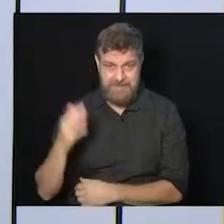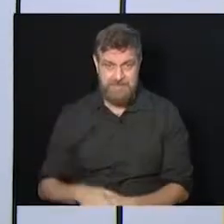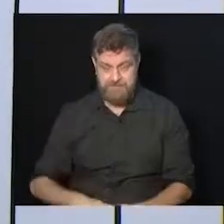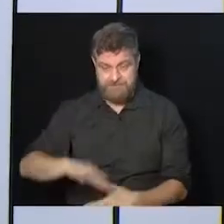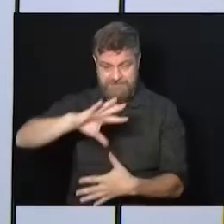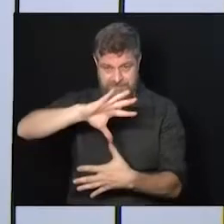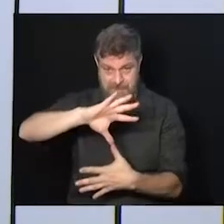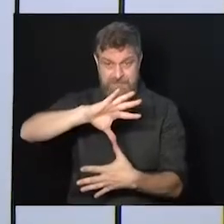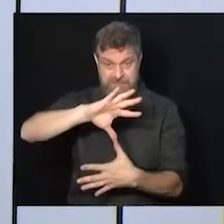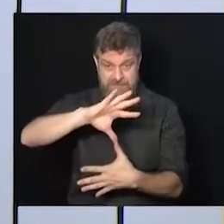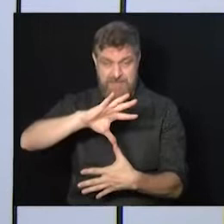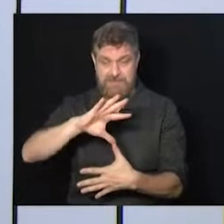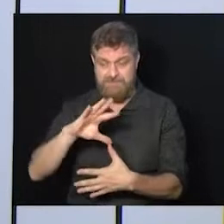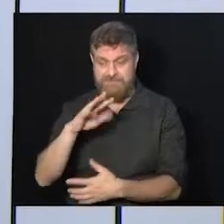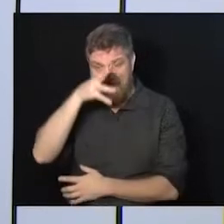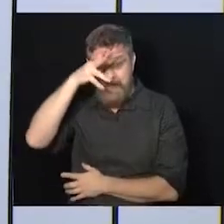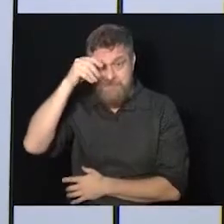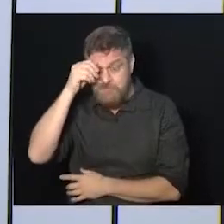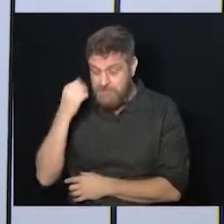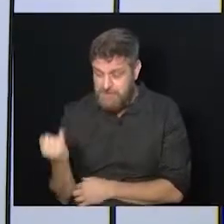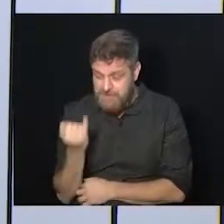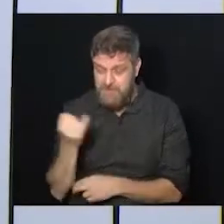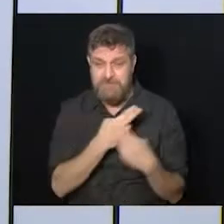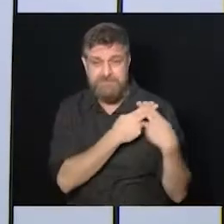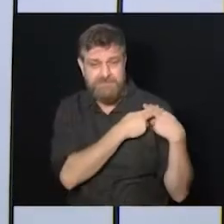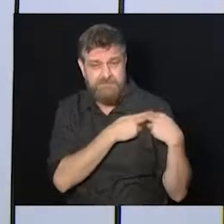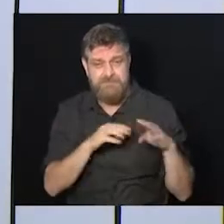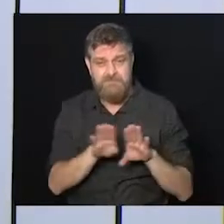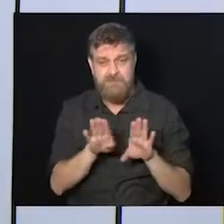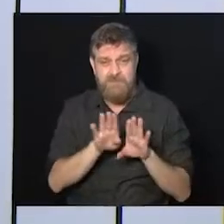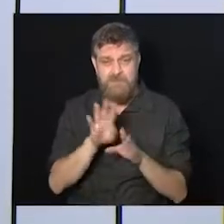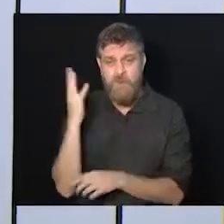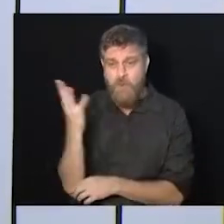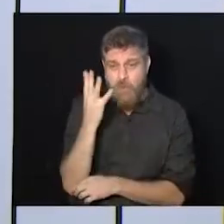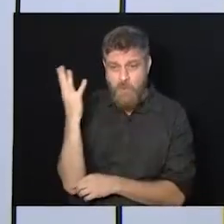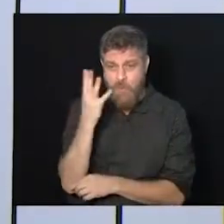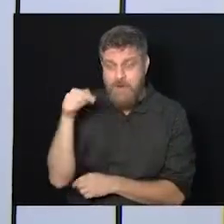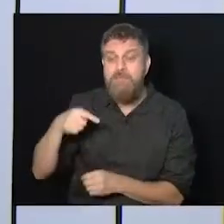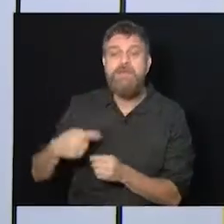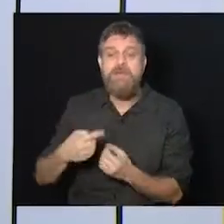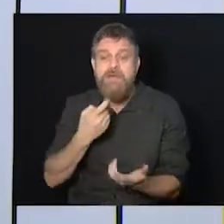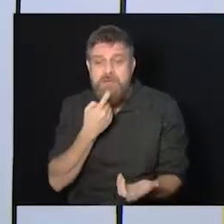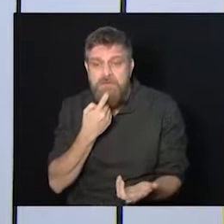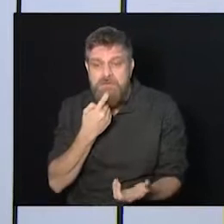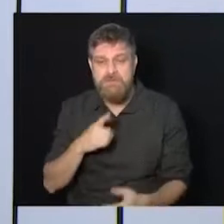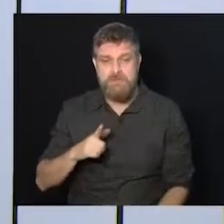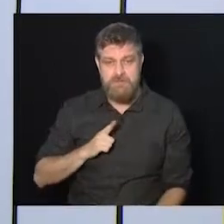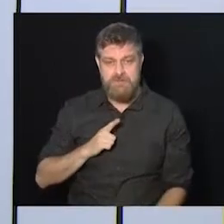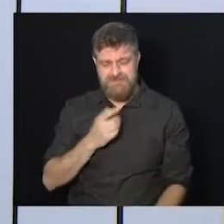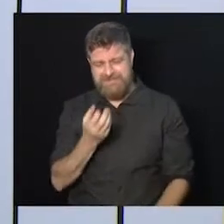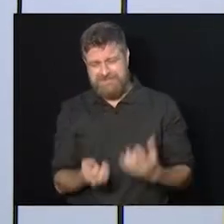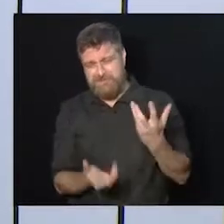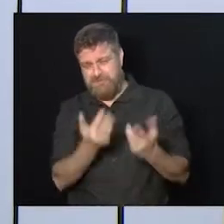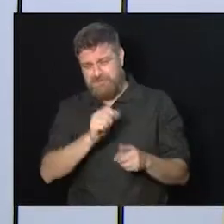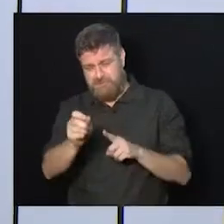as Américas, e ela também responde pela regulação do clima na nossa cidade. Essas queimadas,